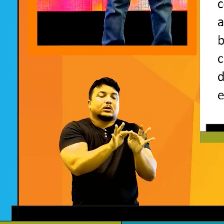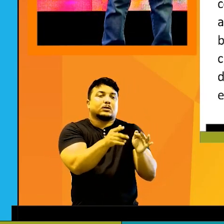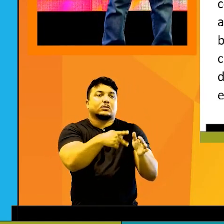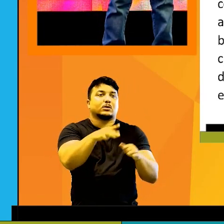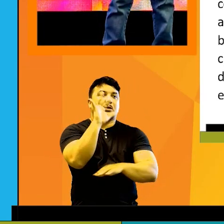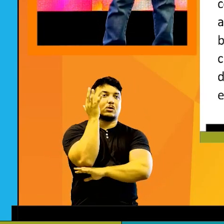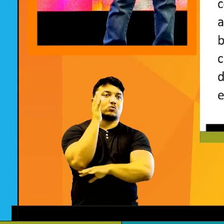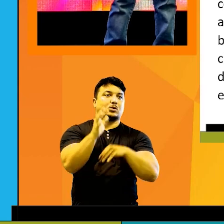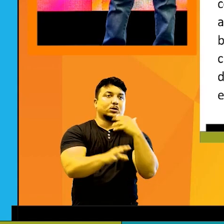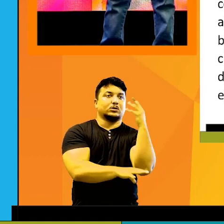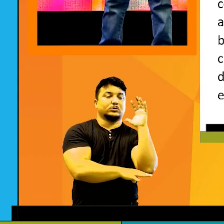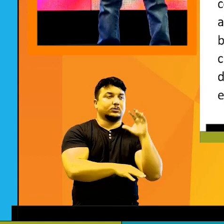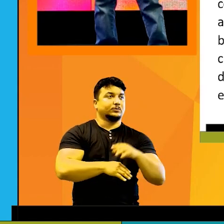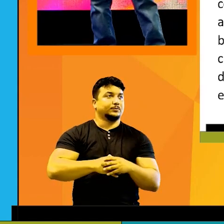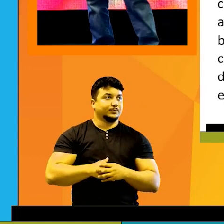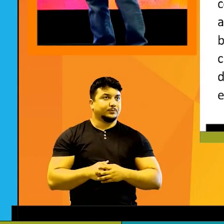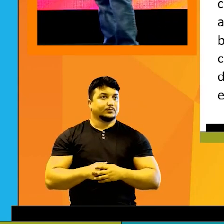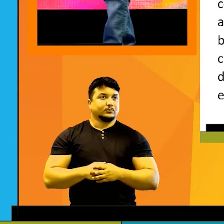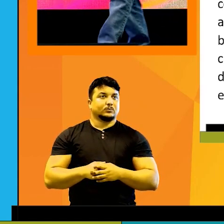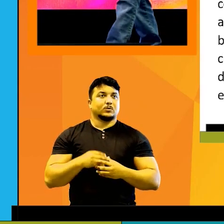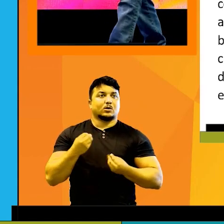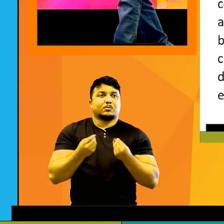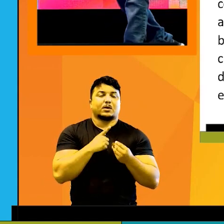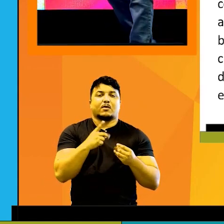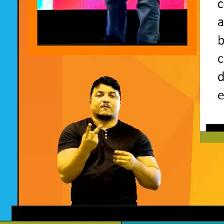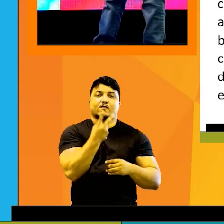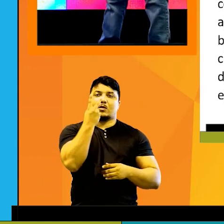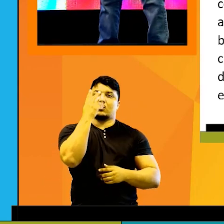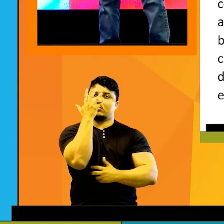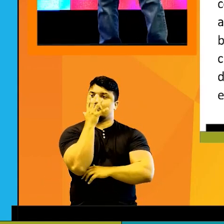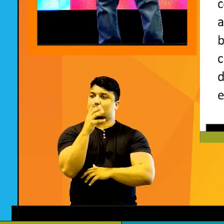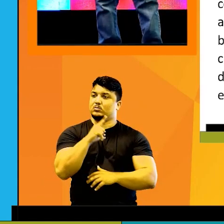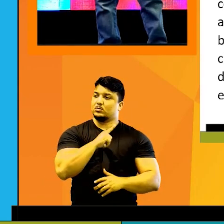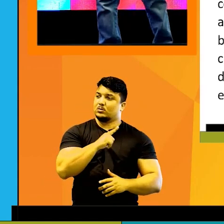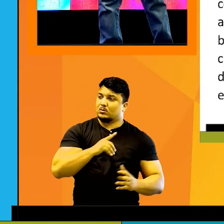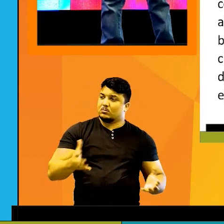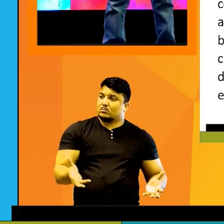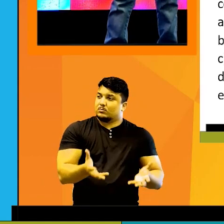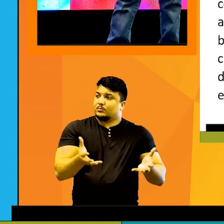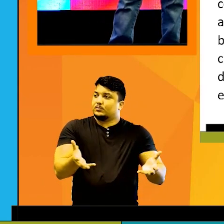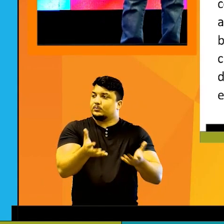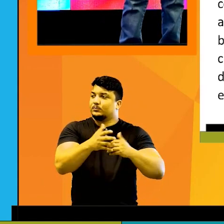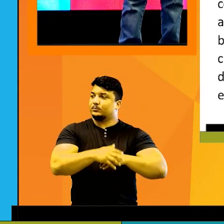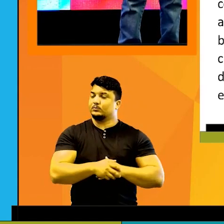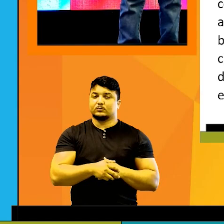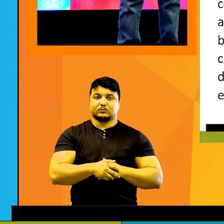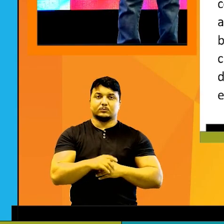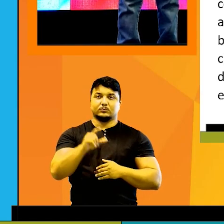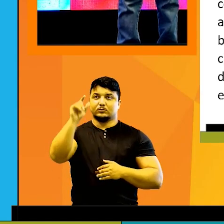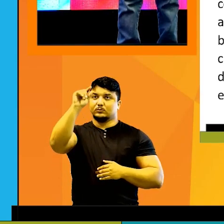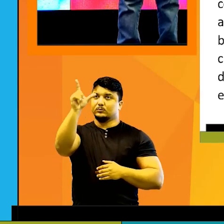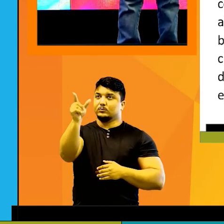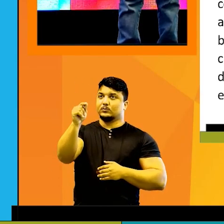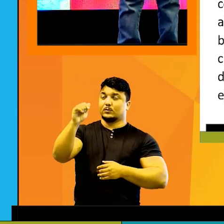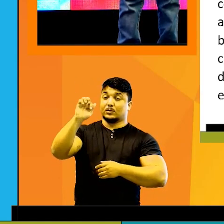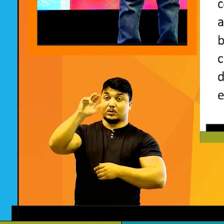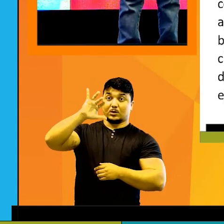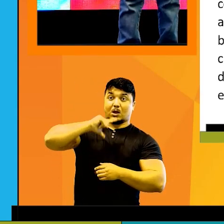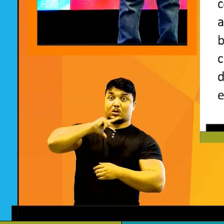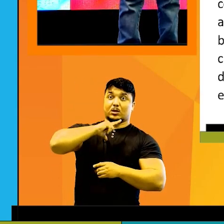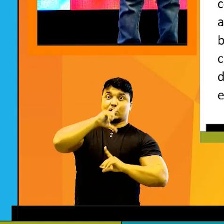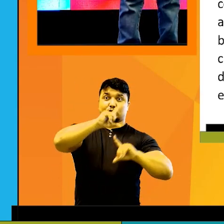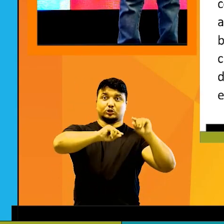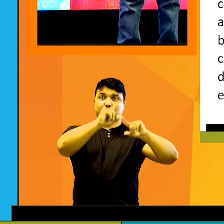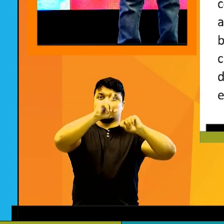da natureza. Como eles valorizaram a natureza, os românticos? Brilha a lua no céu, brilham